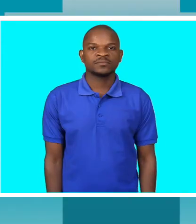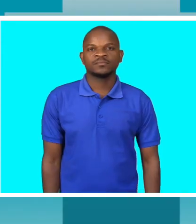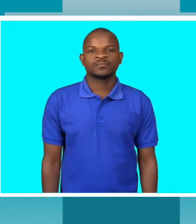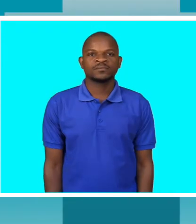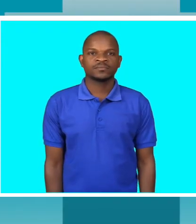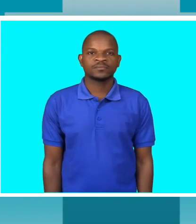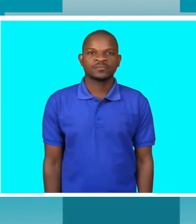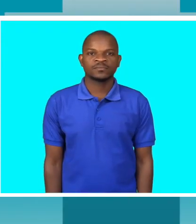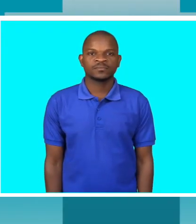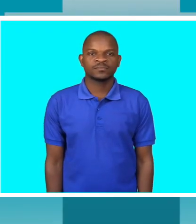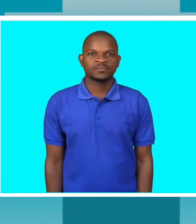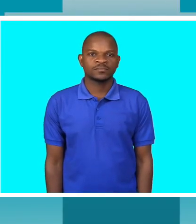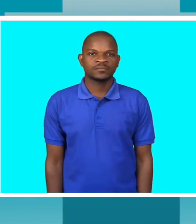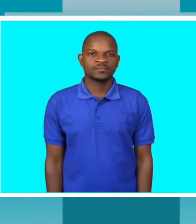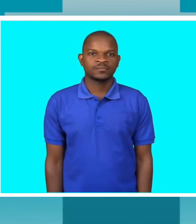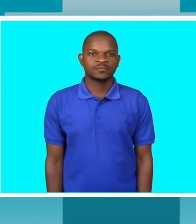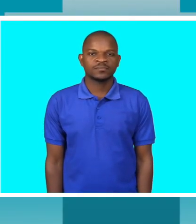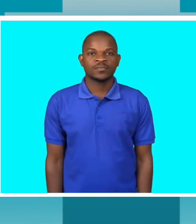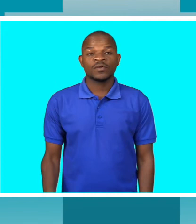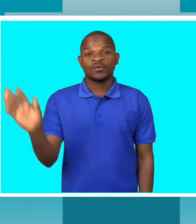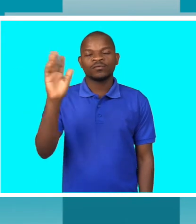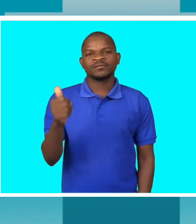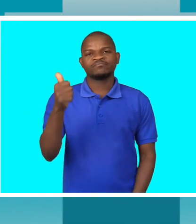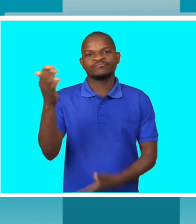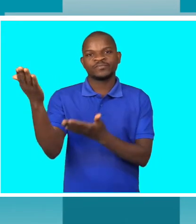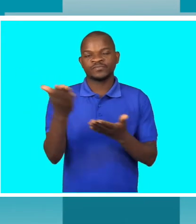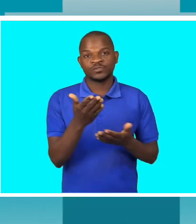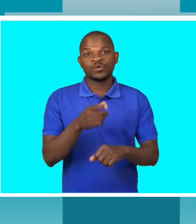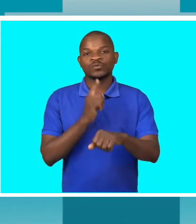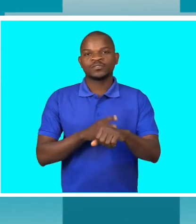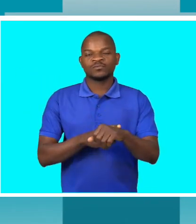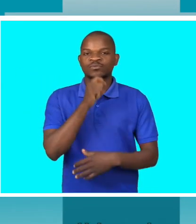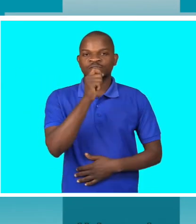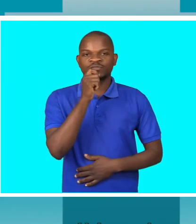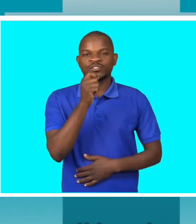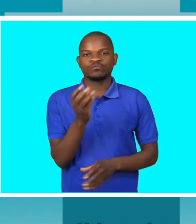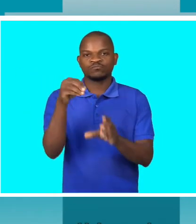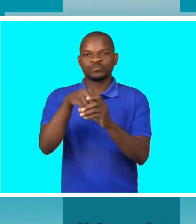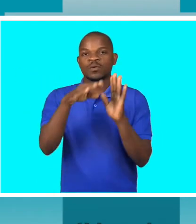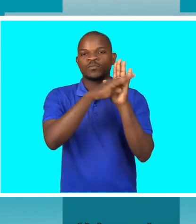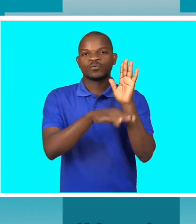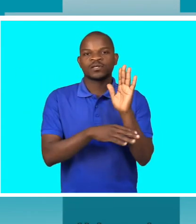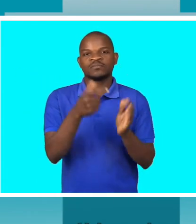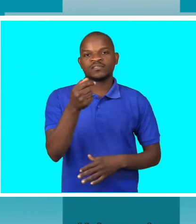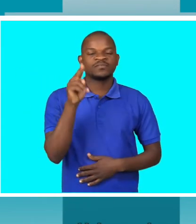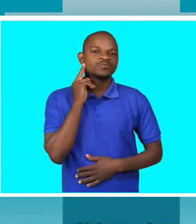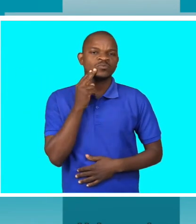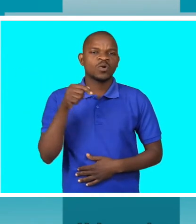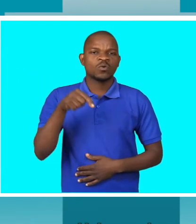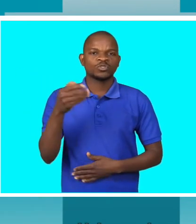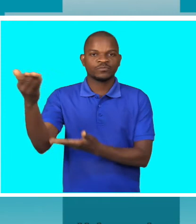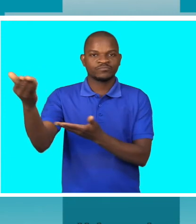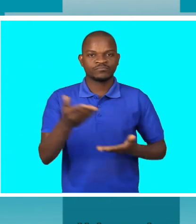Olá, seja bem-vindo ao espaço de entrevista no programa da TV Surdo. Hoje recebemos Ricardo